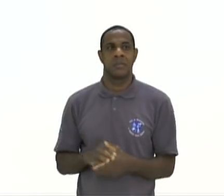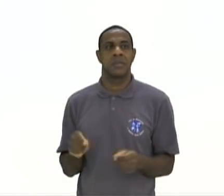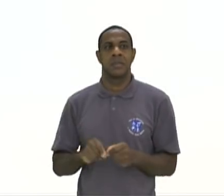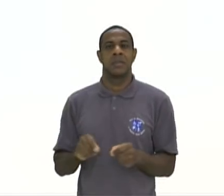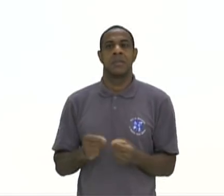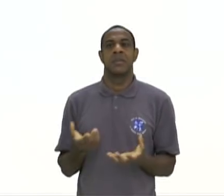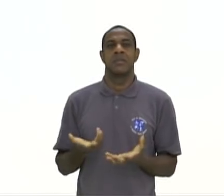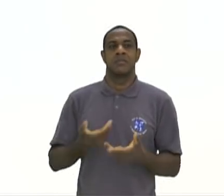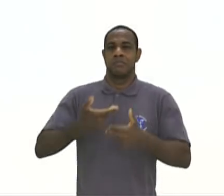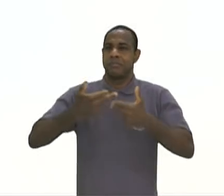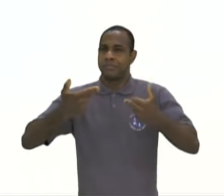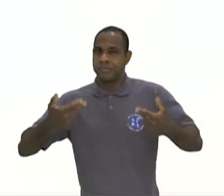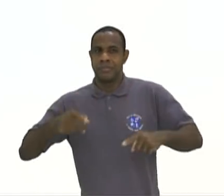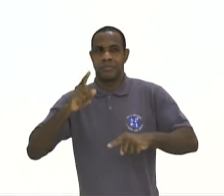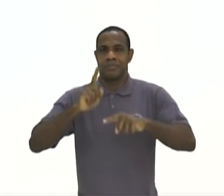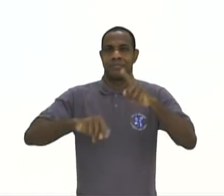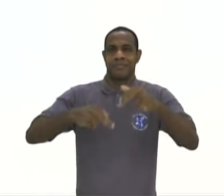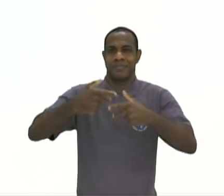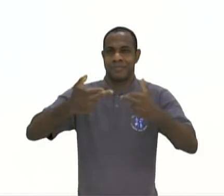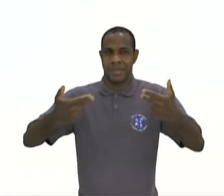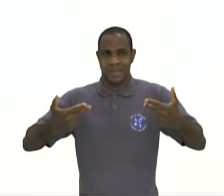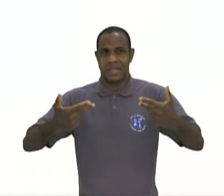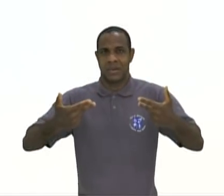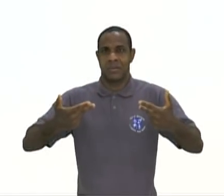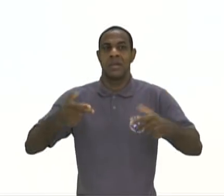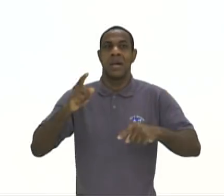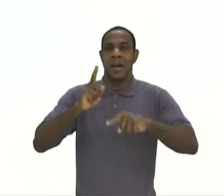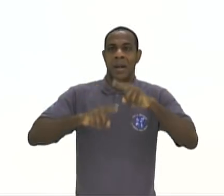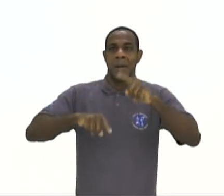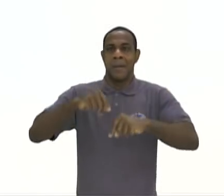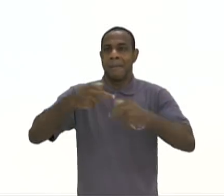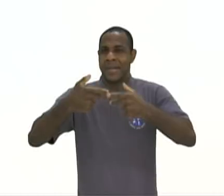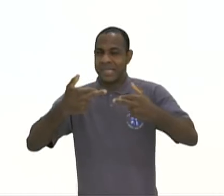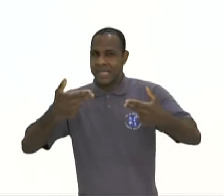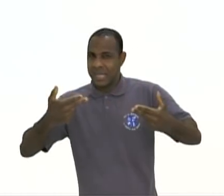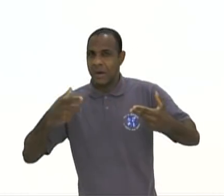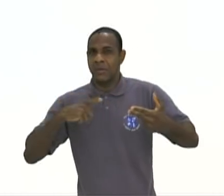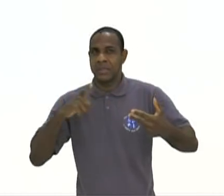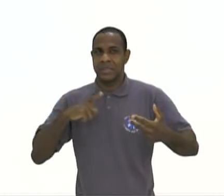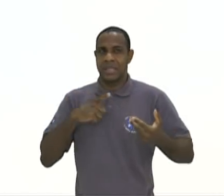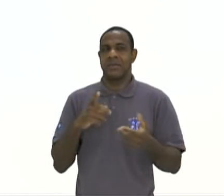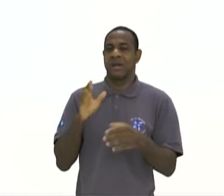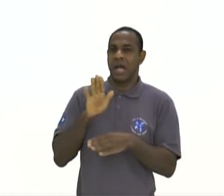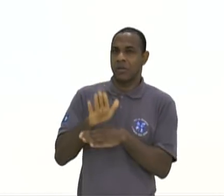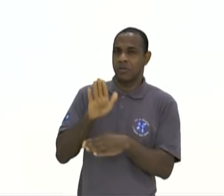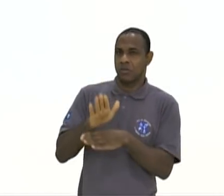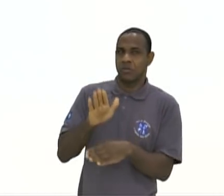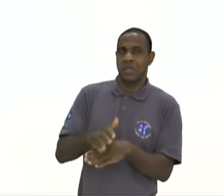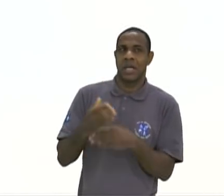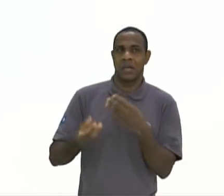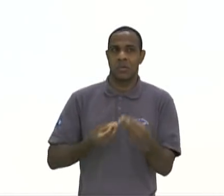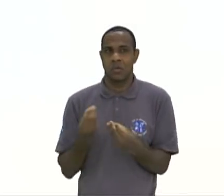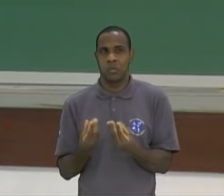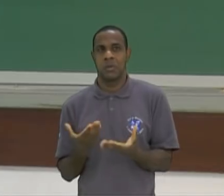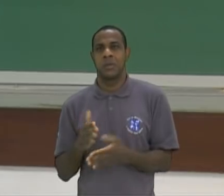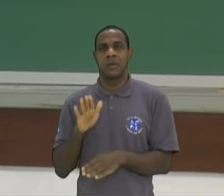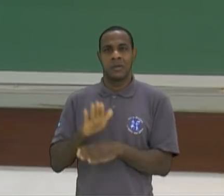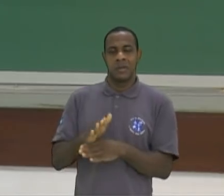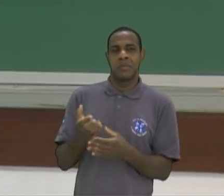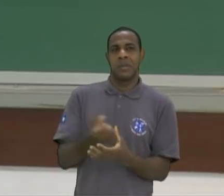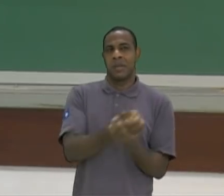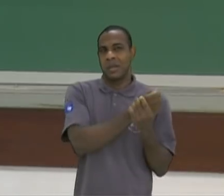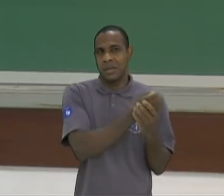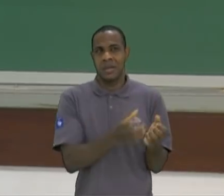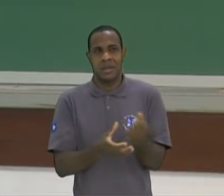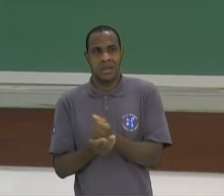estar auxiliando esses movimentos ali, né? Então, podemos ver aqui que temos a presença de um movimento que foi o tema da aula passada, que é a questão de alongamento, né?